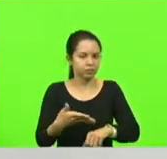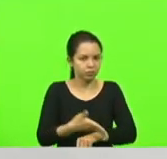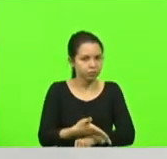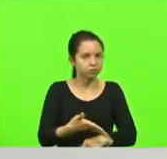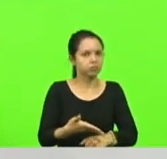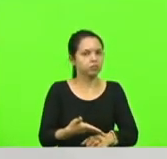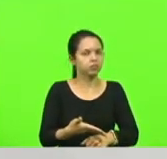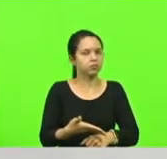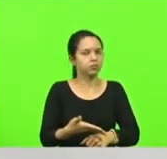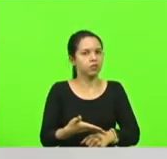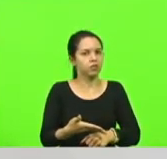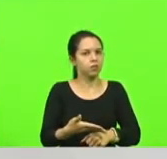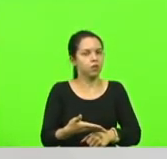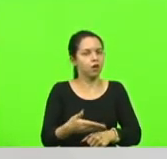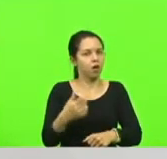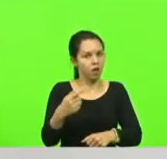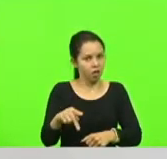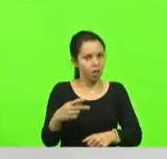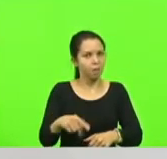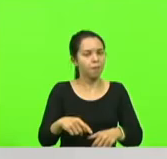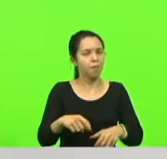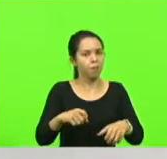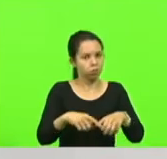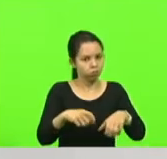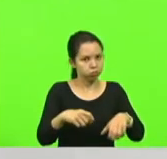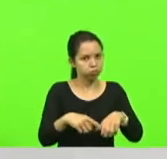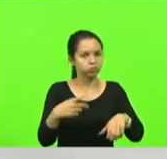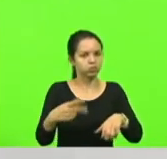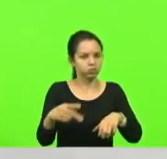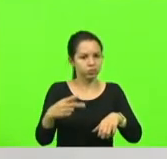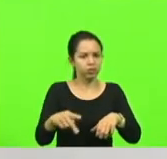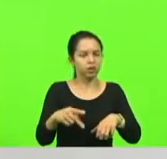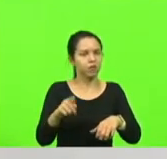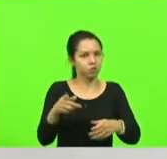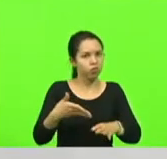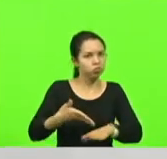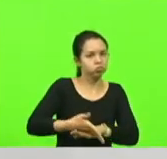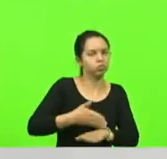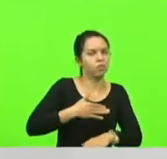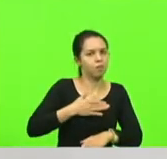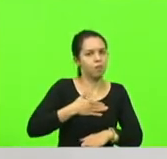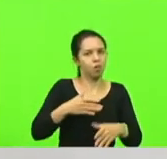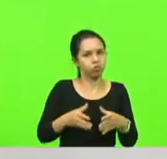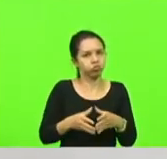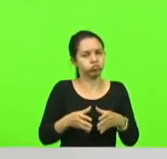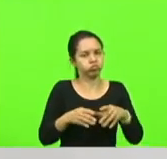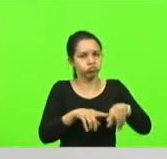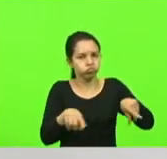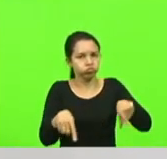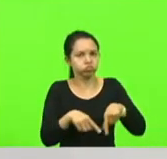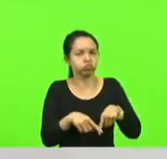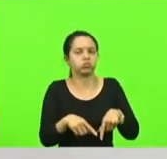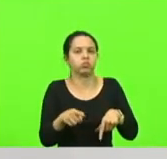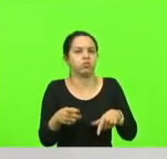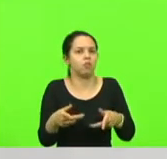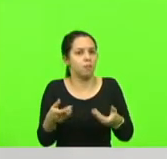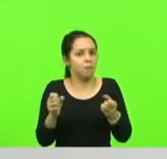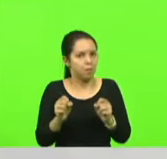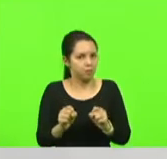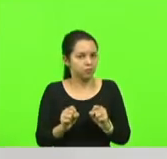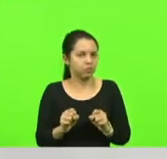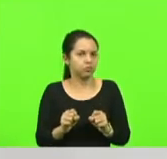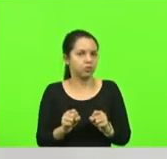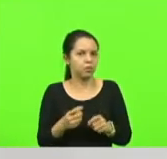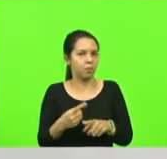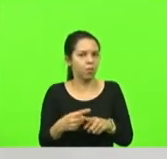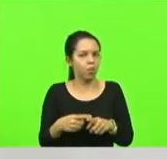dele? E você diz, não, tá bom, então tu entra no meu time, mas deixa eu jogar, porque senão ele, igual o